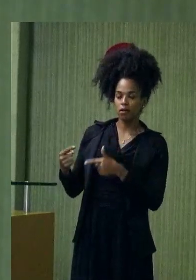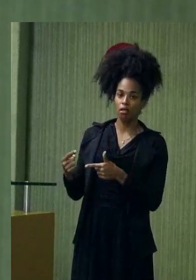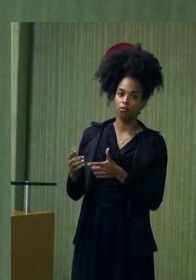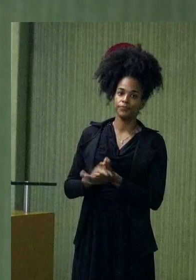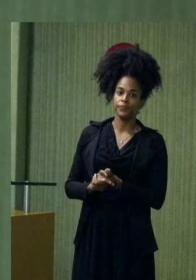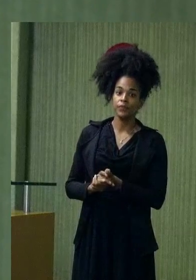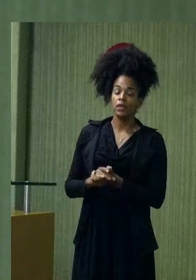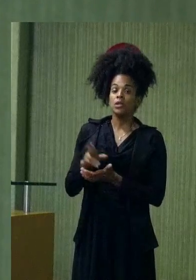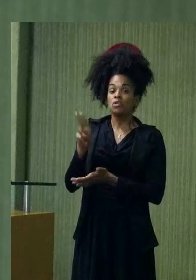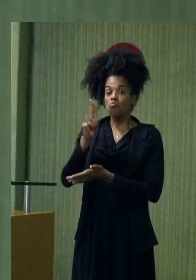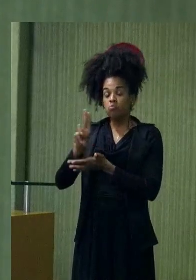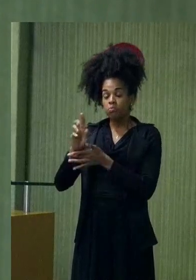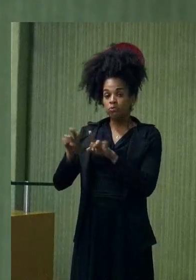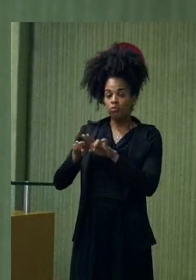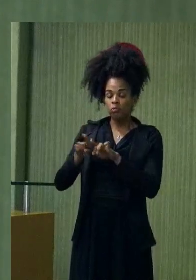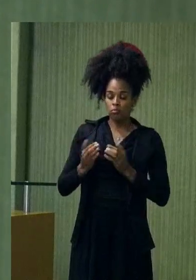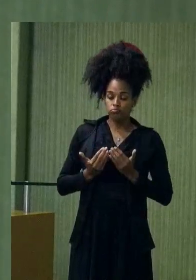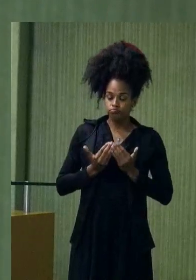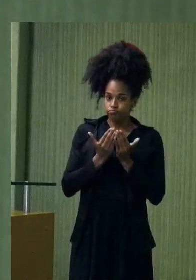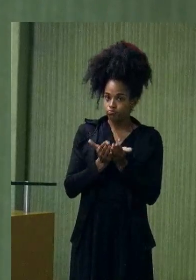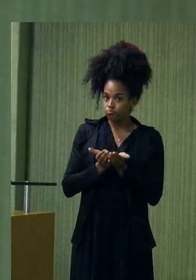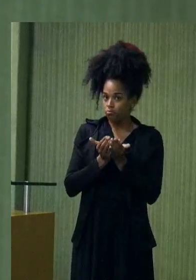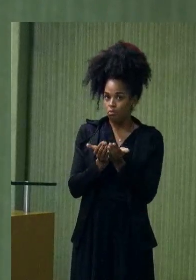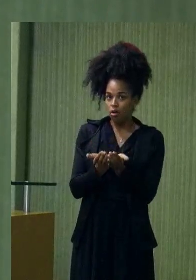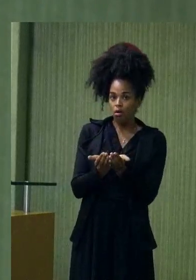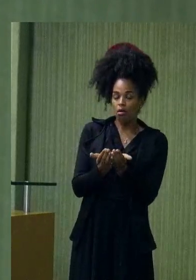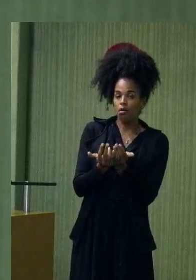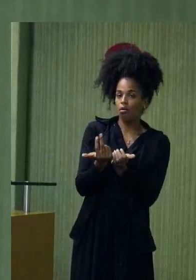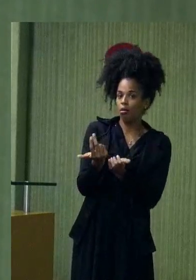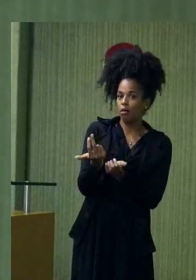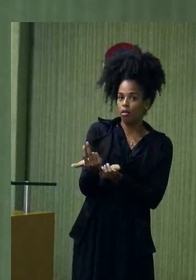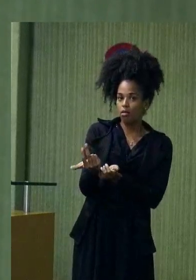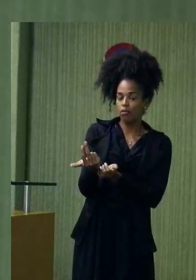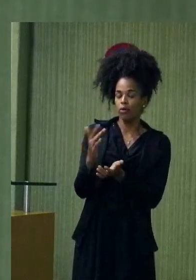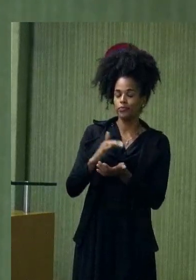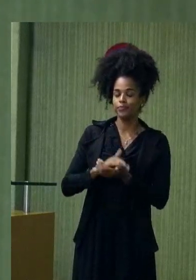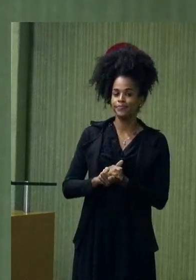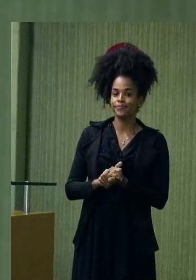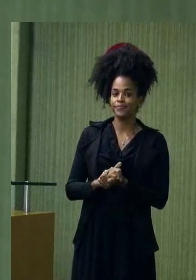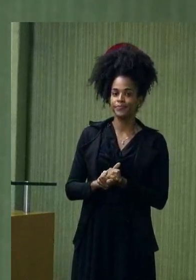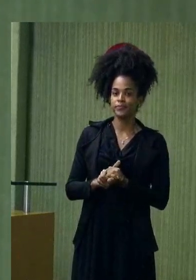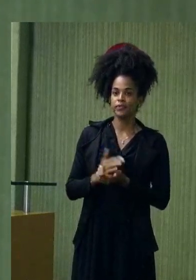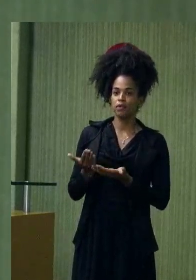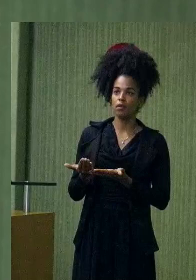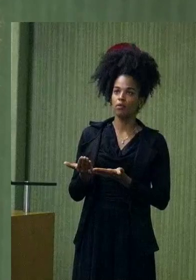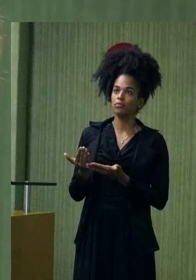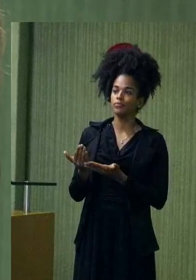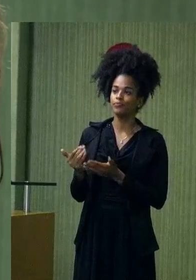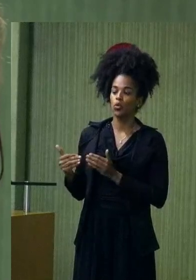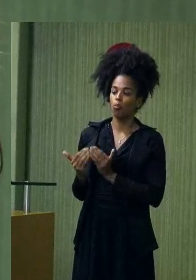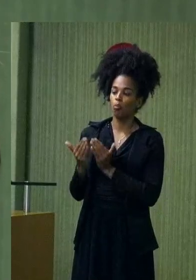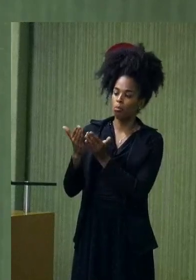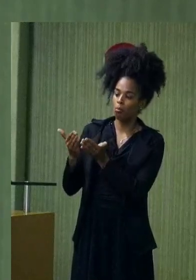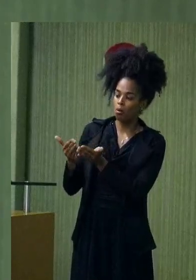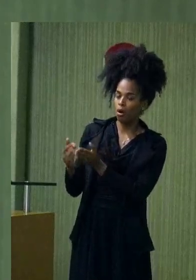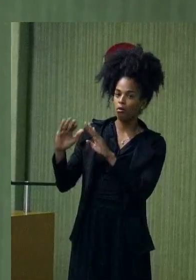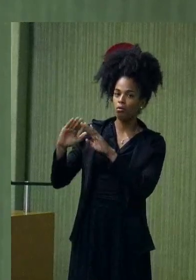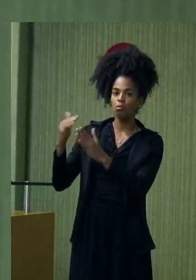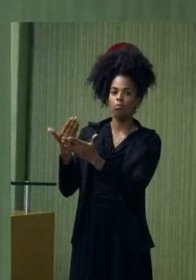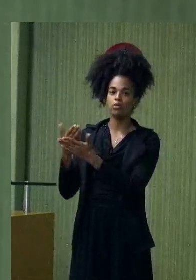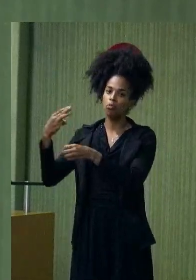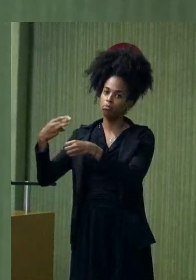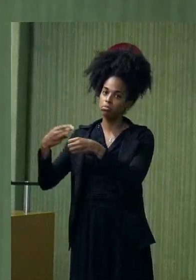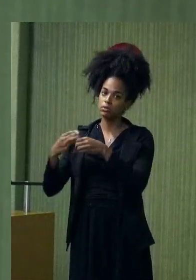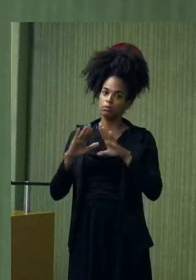mesmo barco que é utilizado pela pela rede Municipal é rede estadual então eles tê que fazer